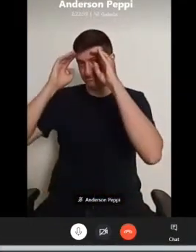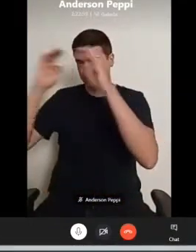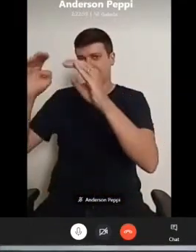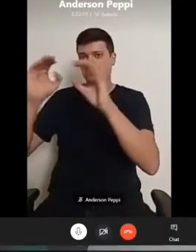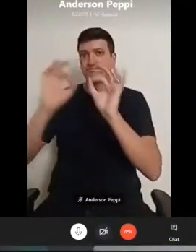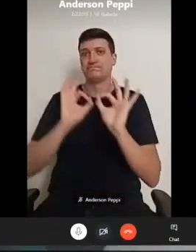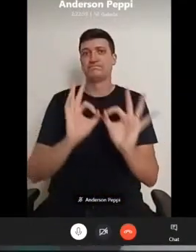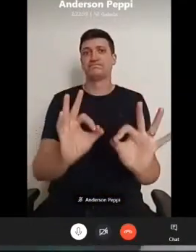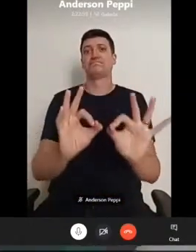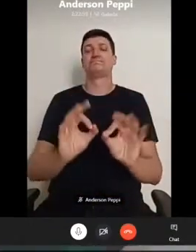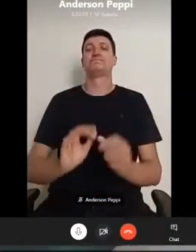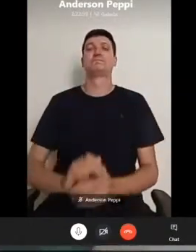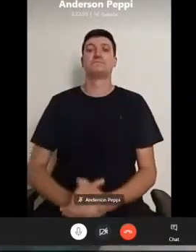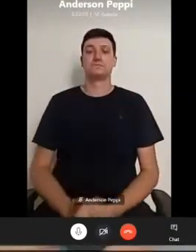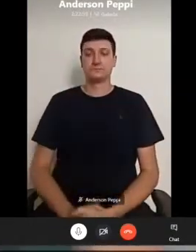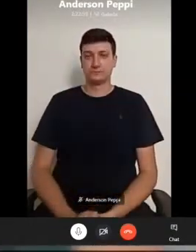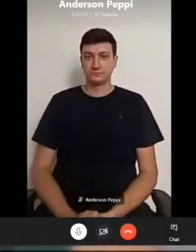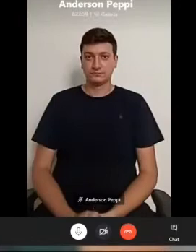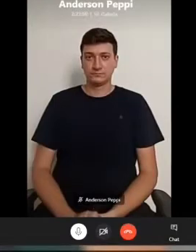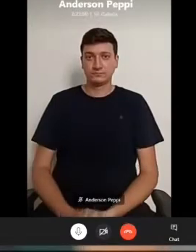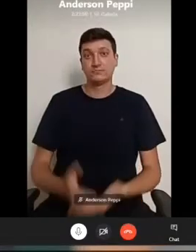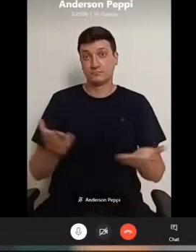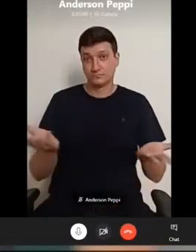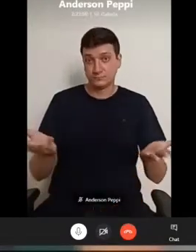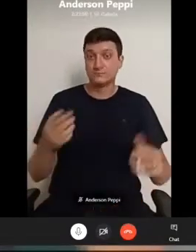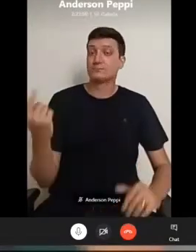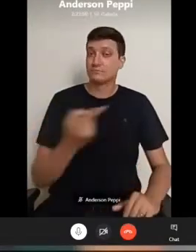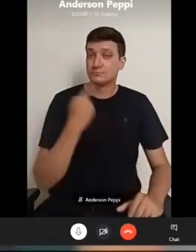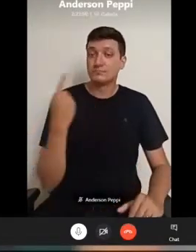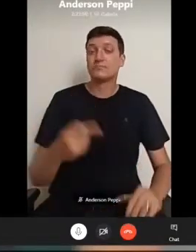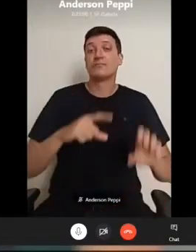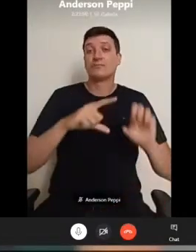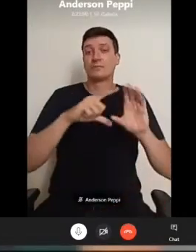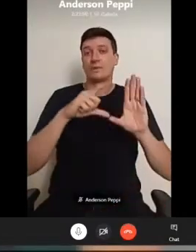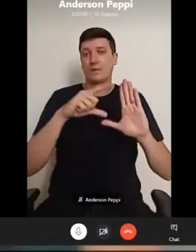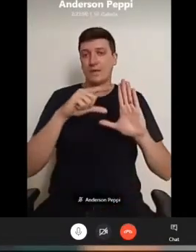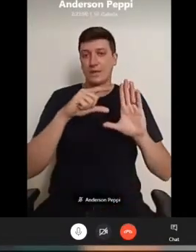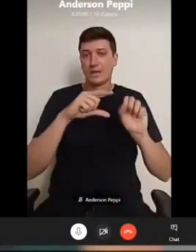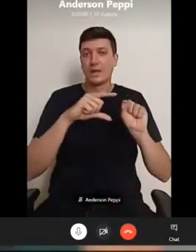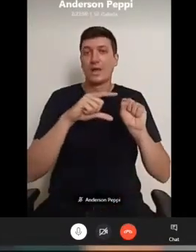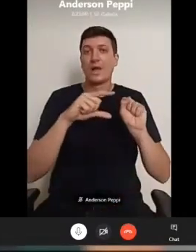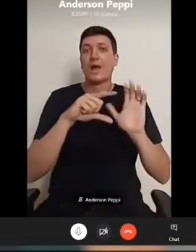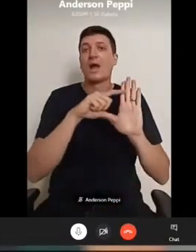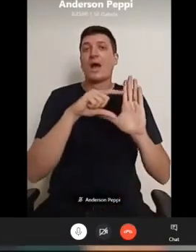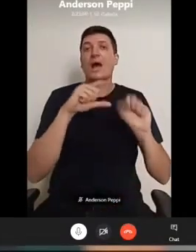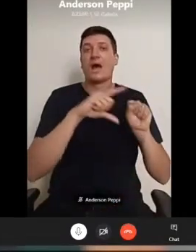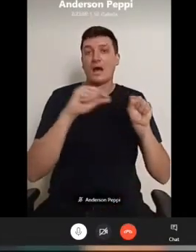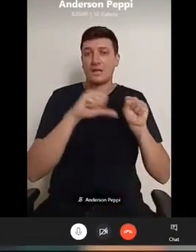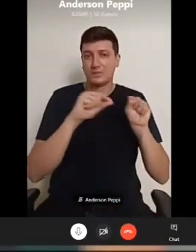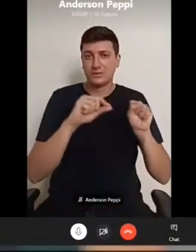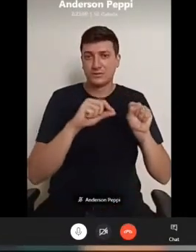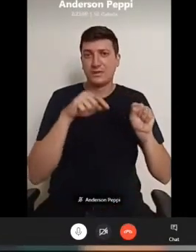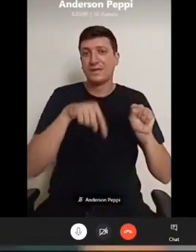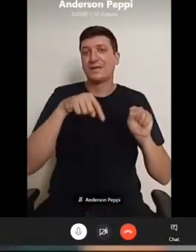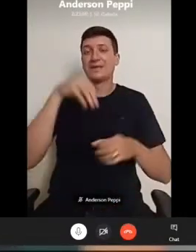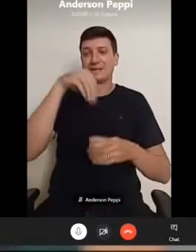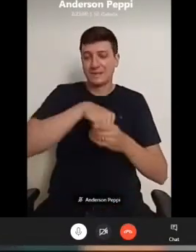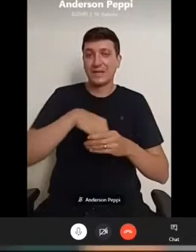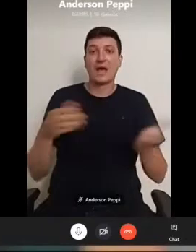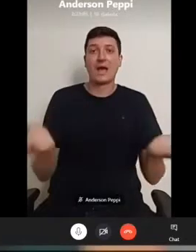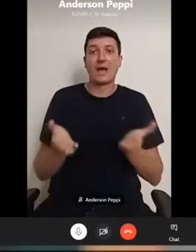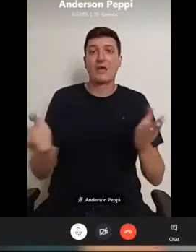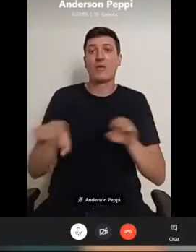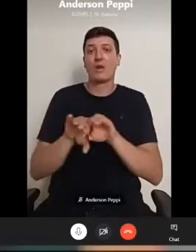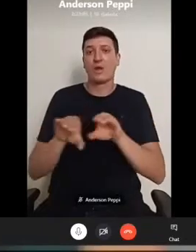Com base no disposto no artigo 54, no regimento interno, passaremos a eleição para a composição das comissões